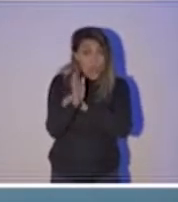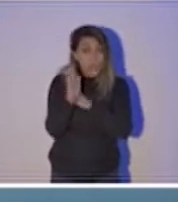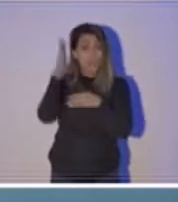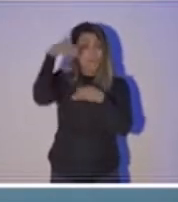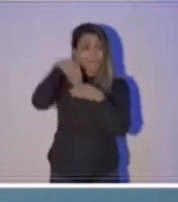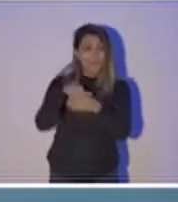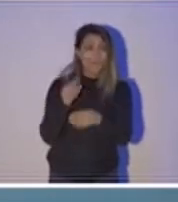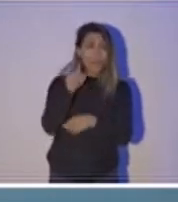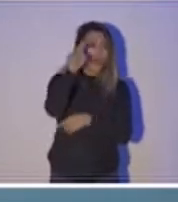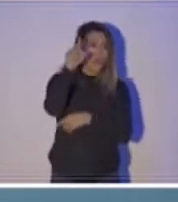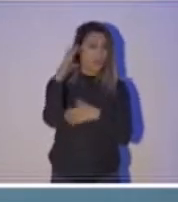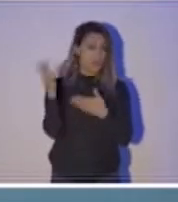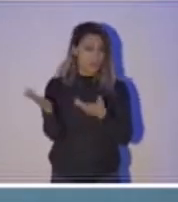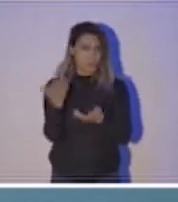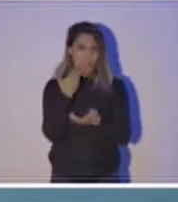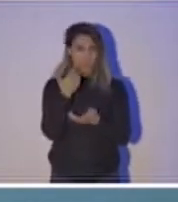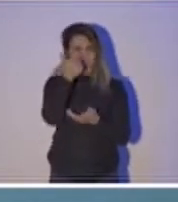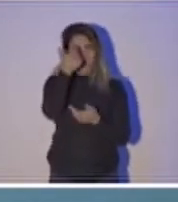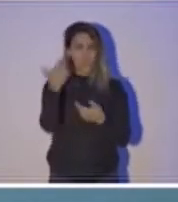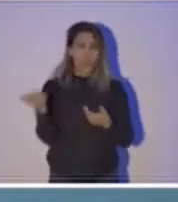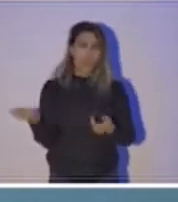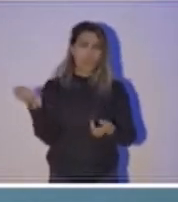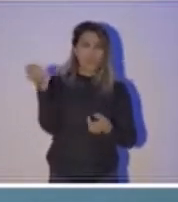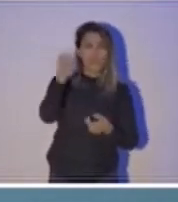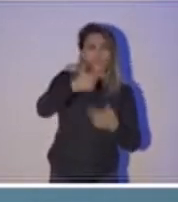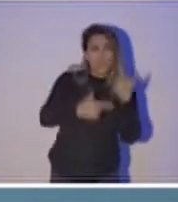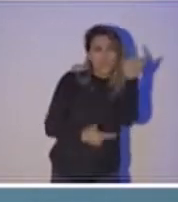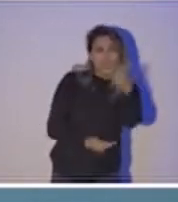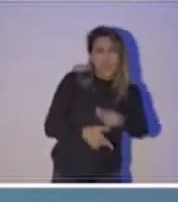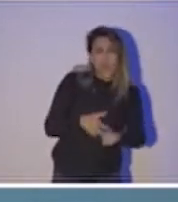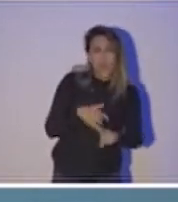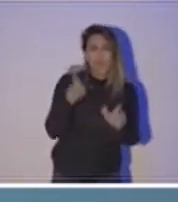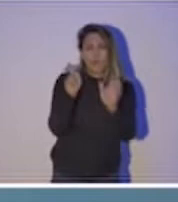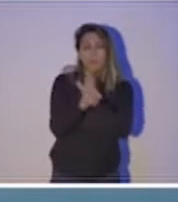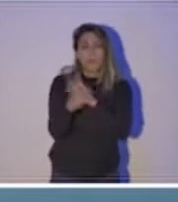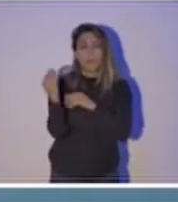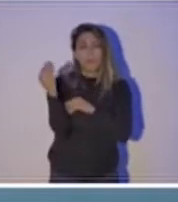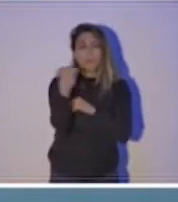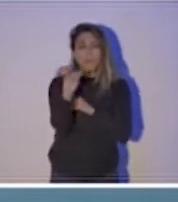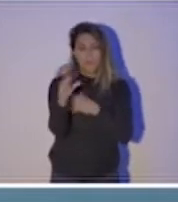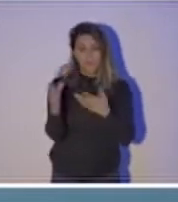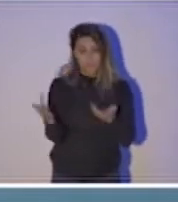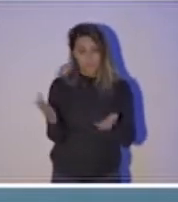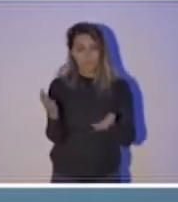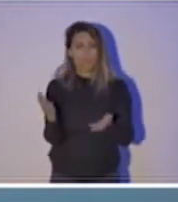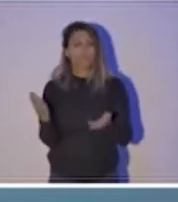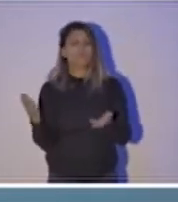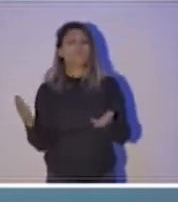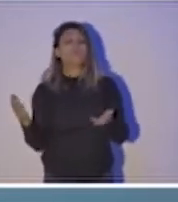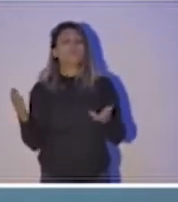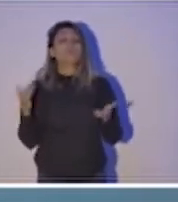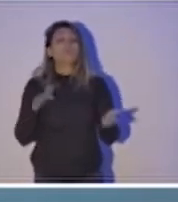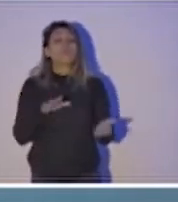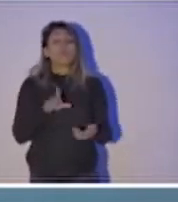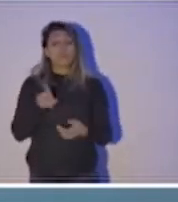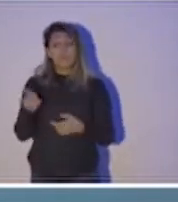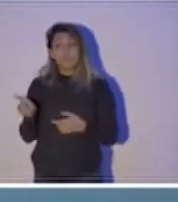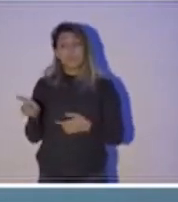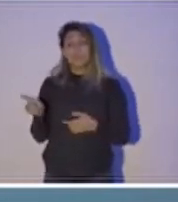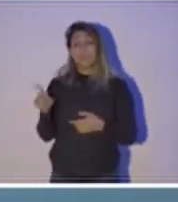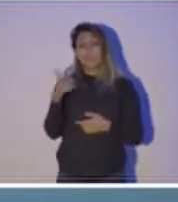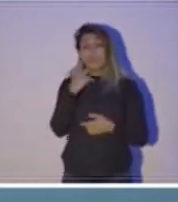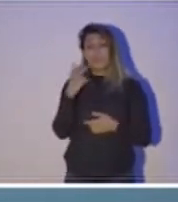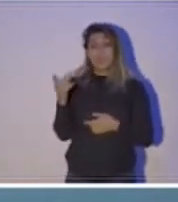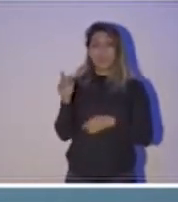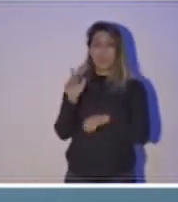professor Rodolfo mencionou aqui, e que vocês também exploraram bastante já nas conversas que a gente teve, que é o tempo de